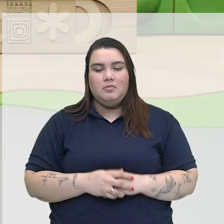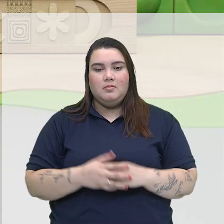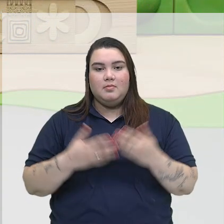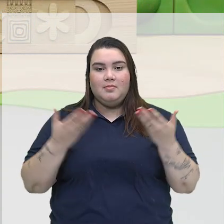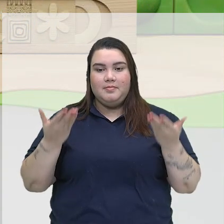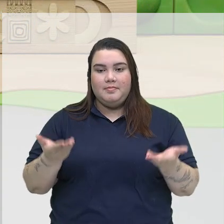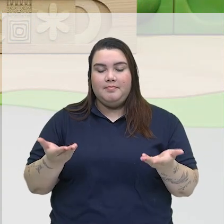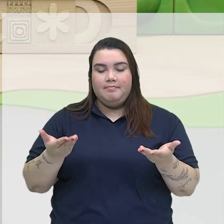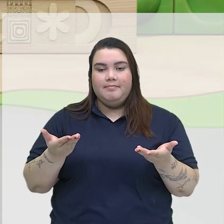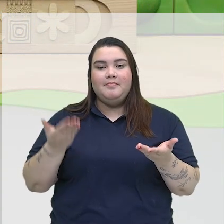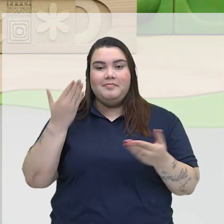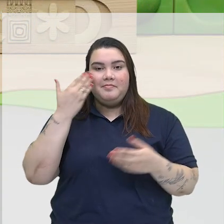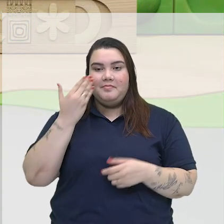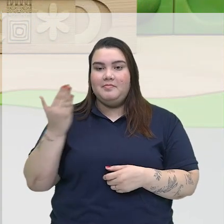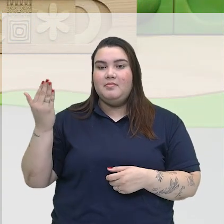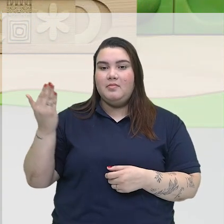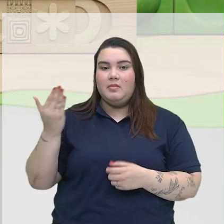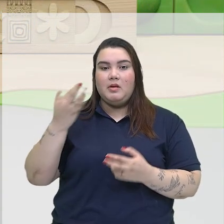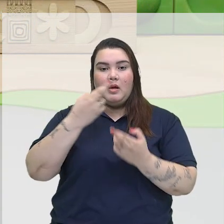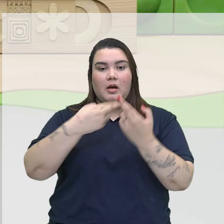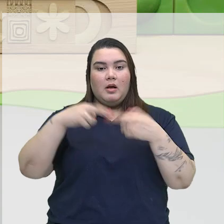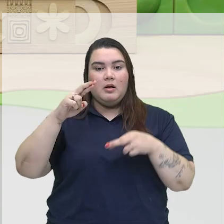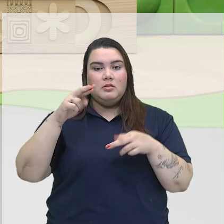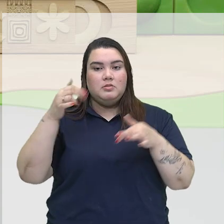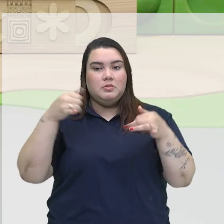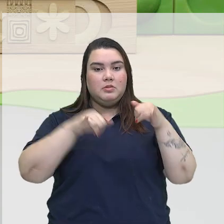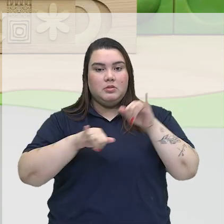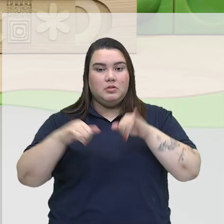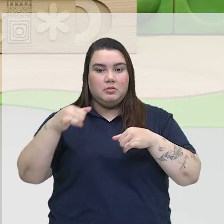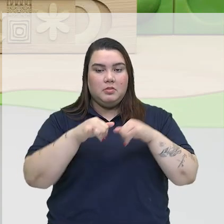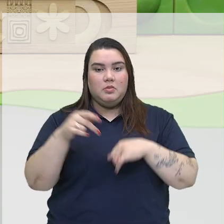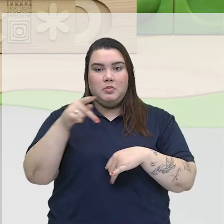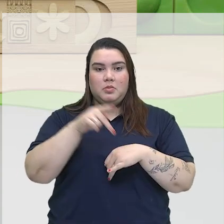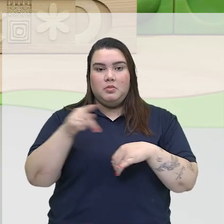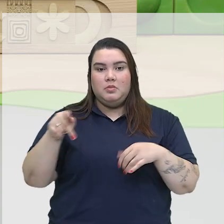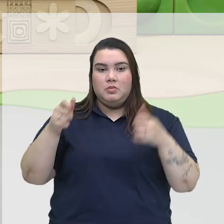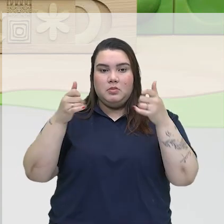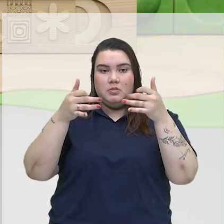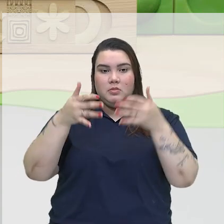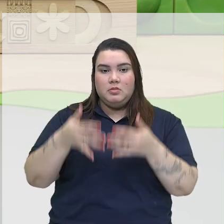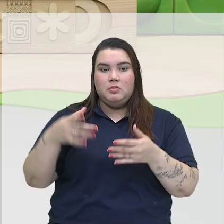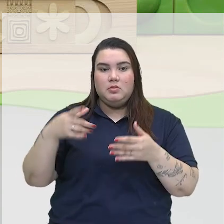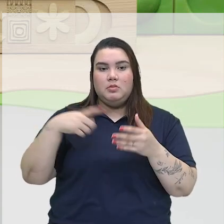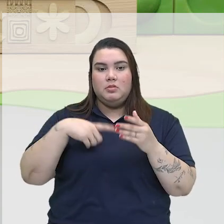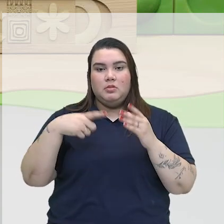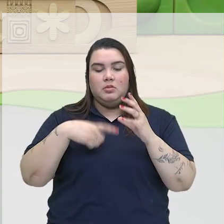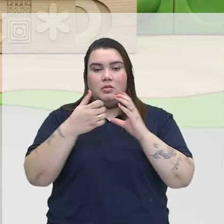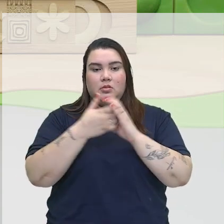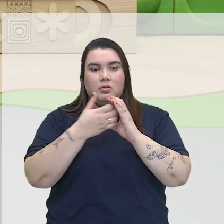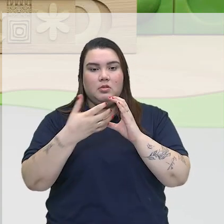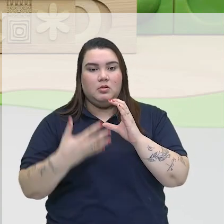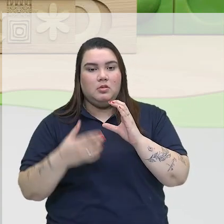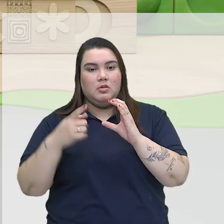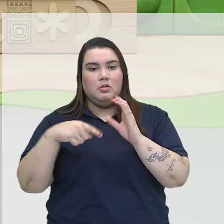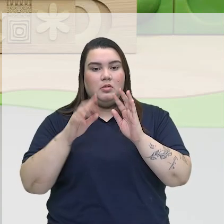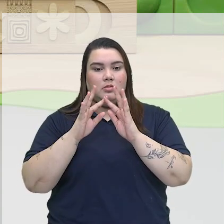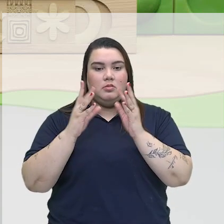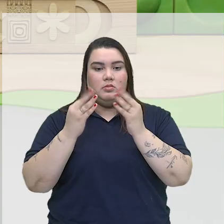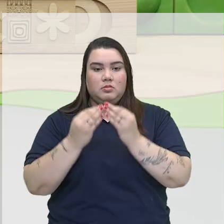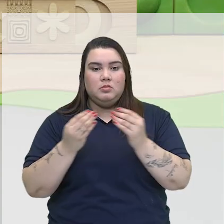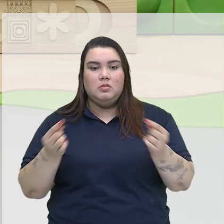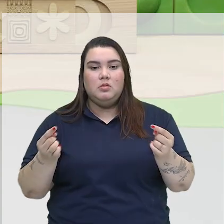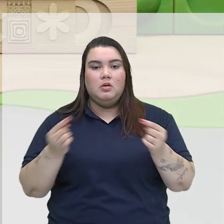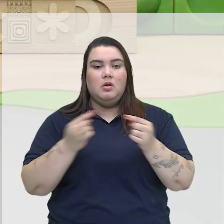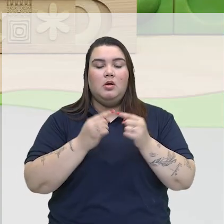Então, vamos lá. Reação química. A professora falou que nós temos elementos que são substâncias e